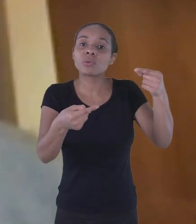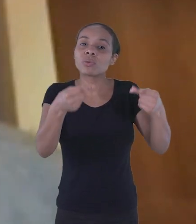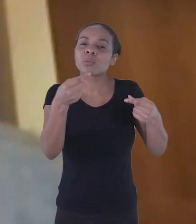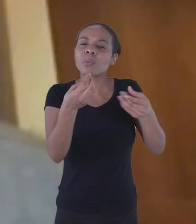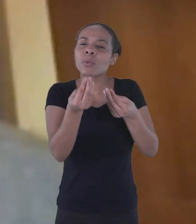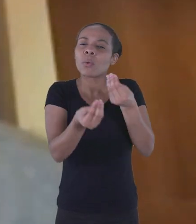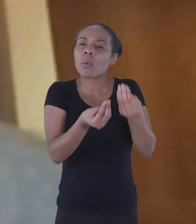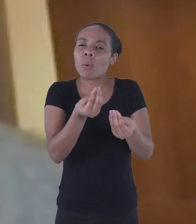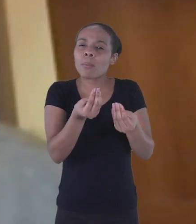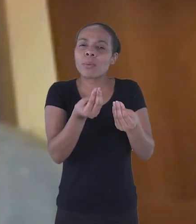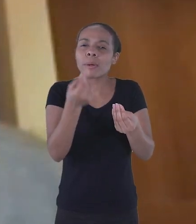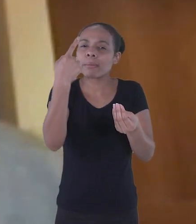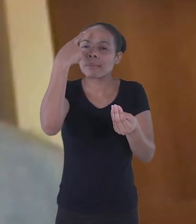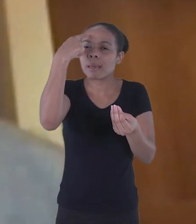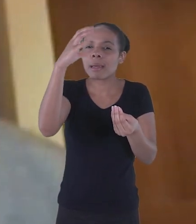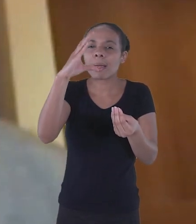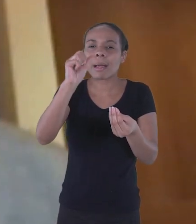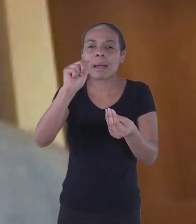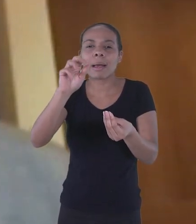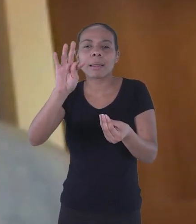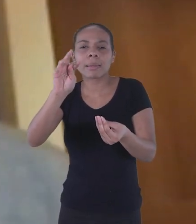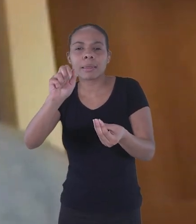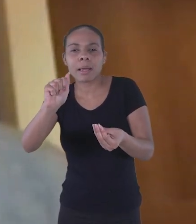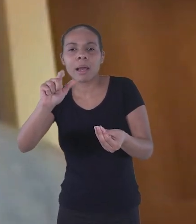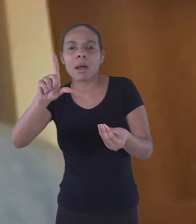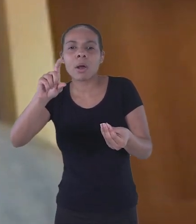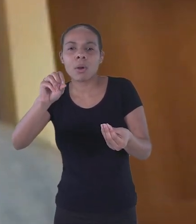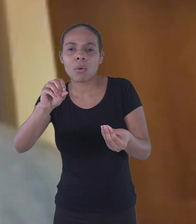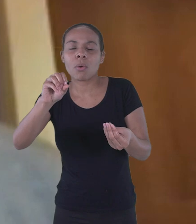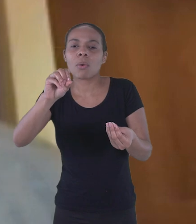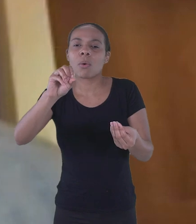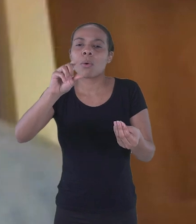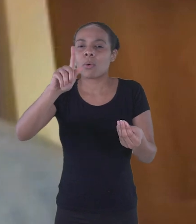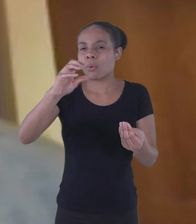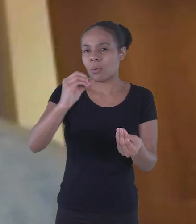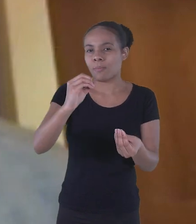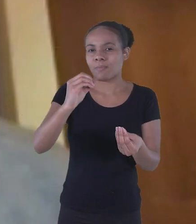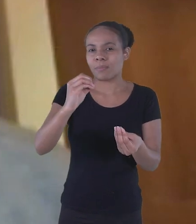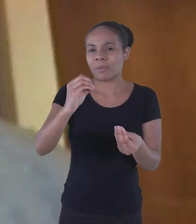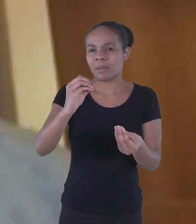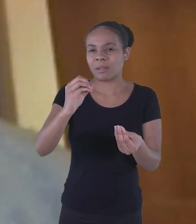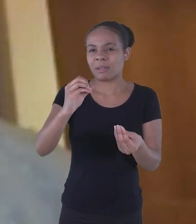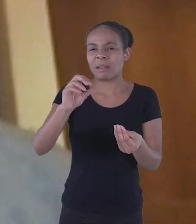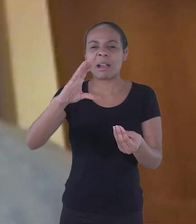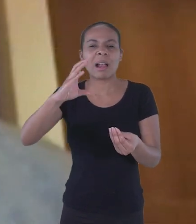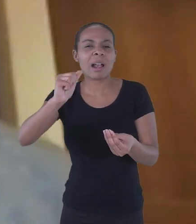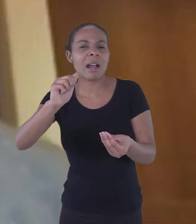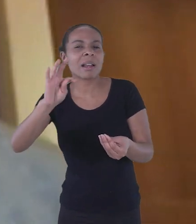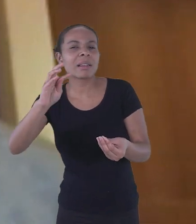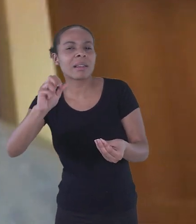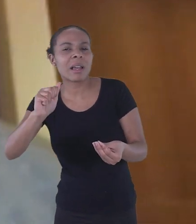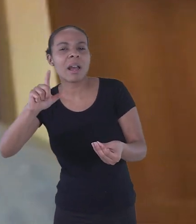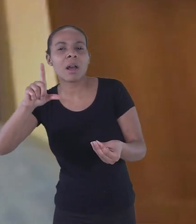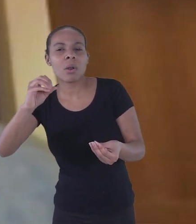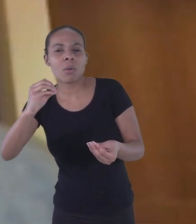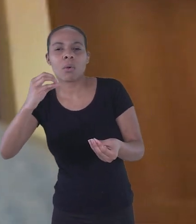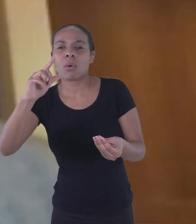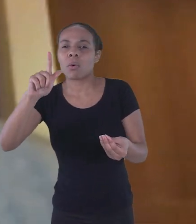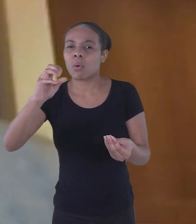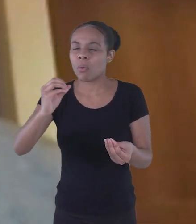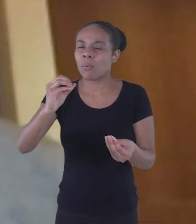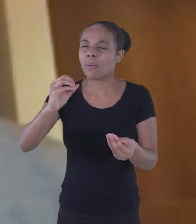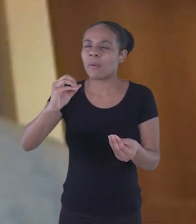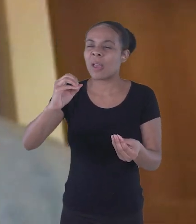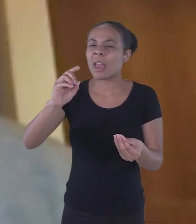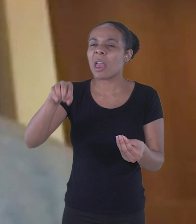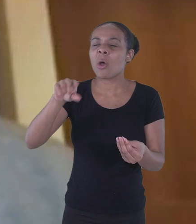Existe a ideia de catálogo? O catálogo é uma família ou o catálogo é um conjunto de oportunidades?